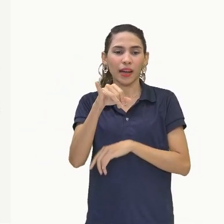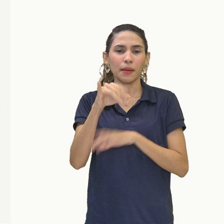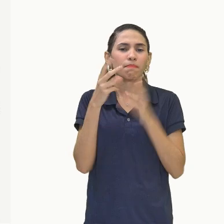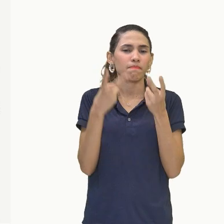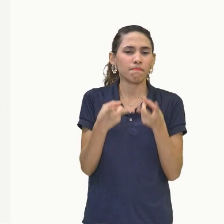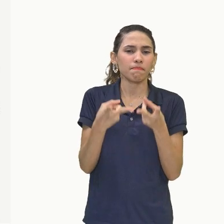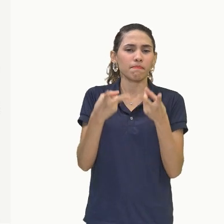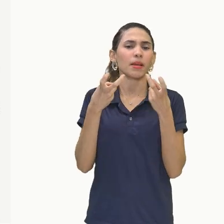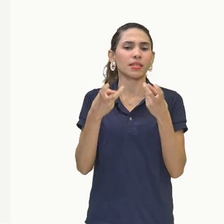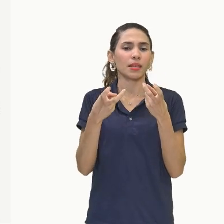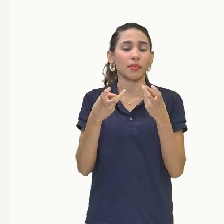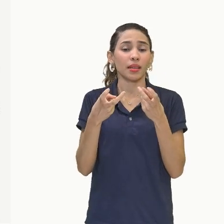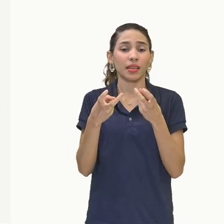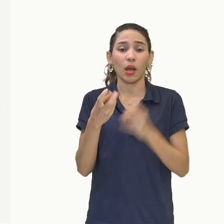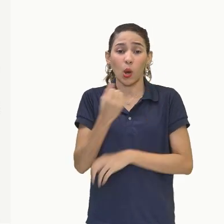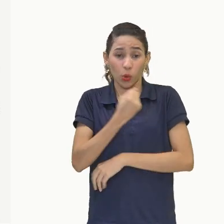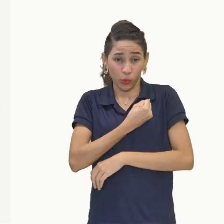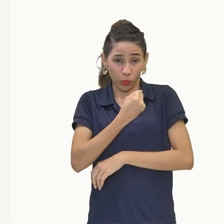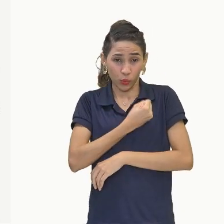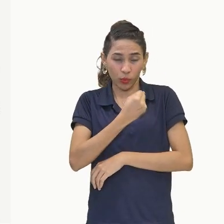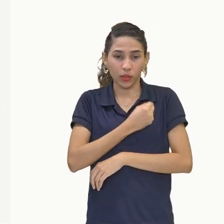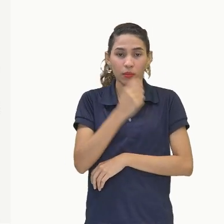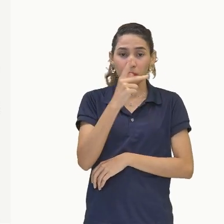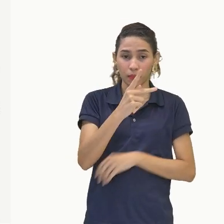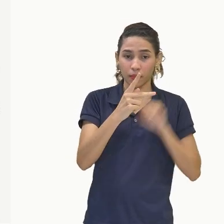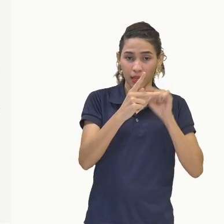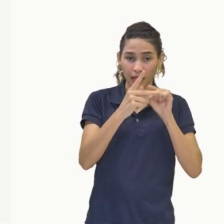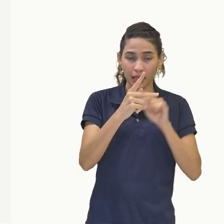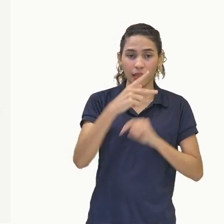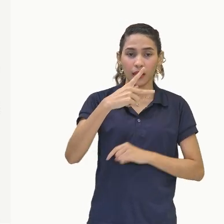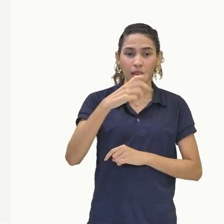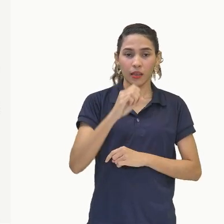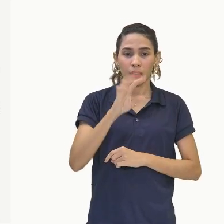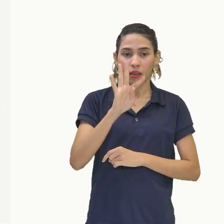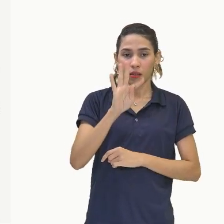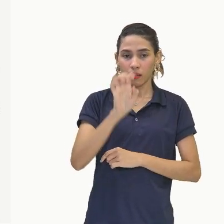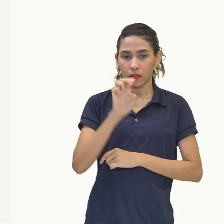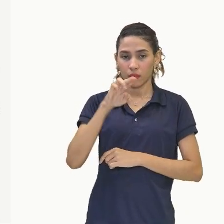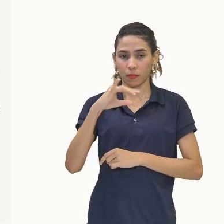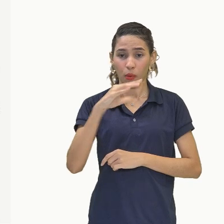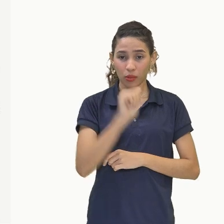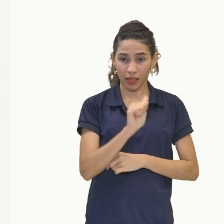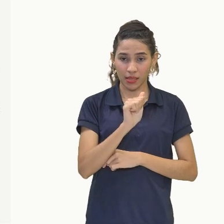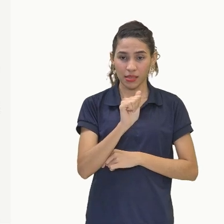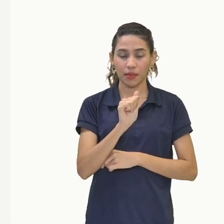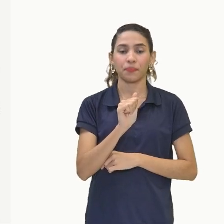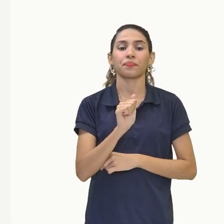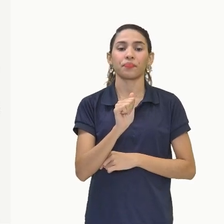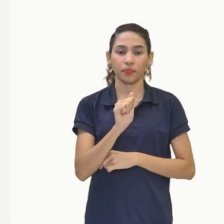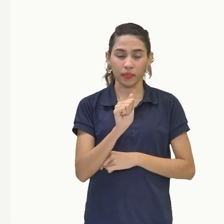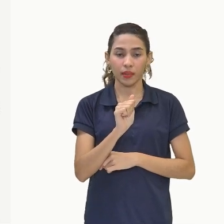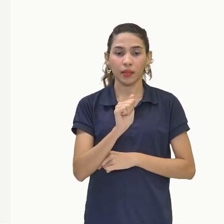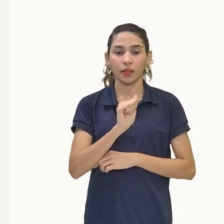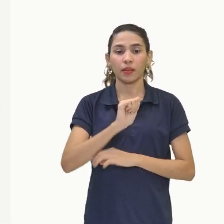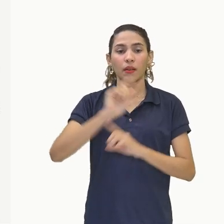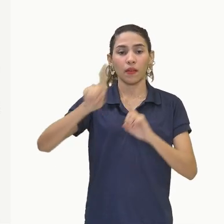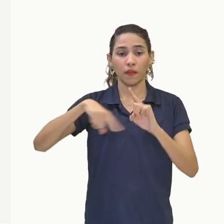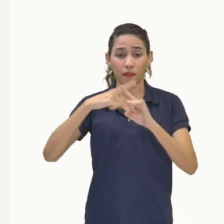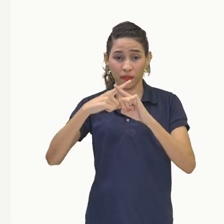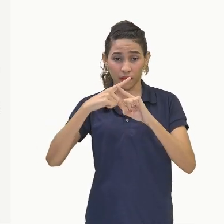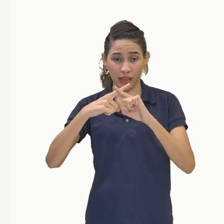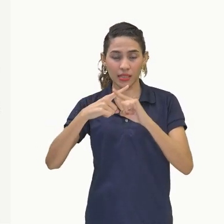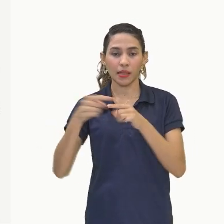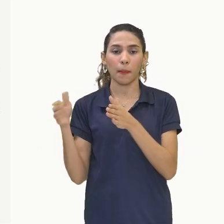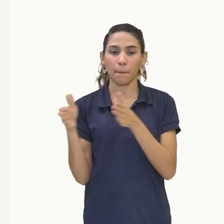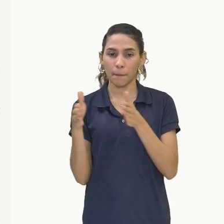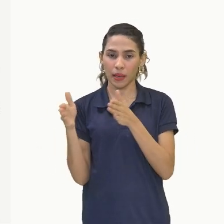perceber aí qual o valor da potência. Vou perceber o valor da potência e vou multiplicar pelo período